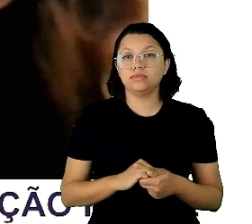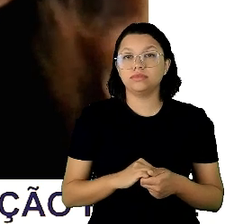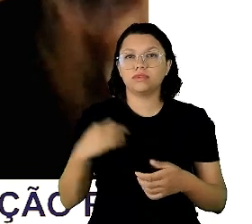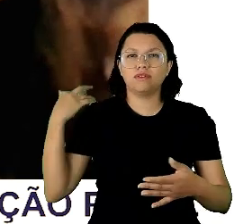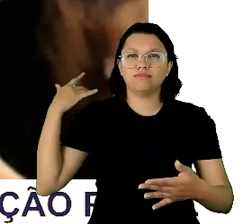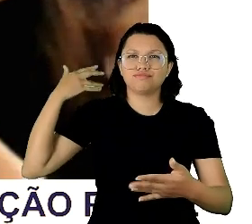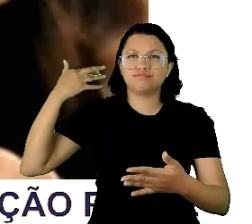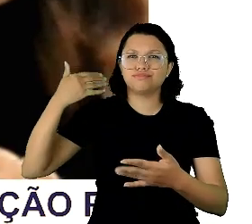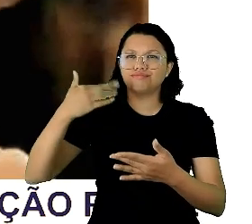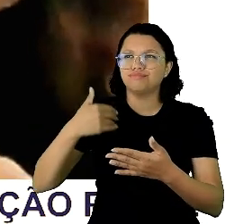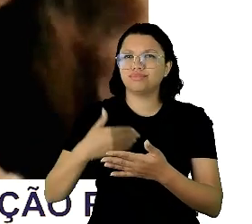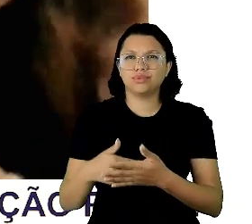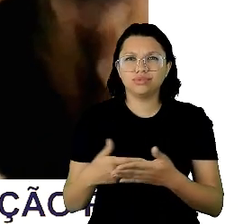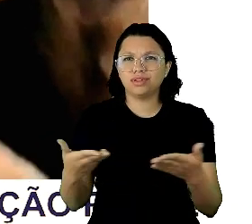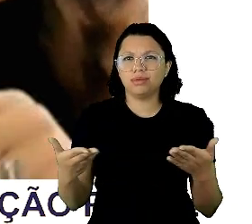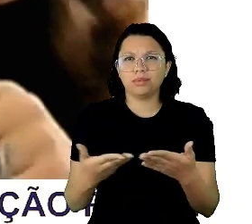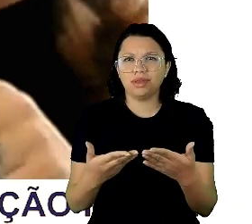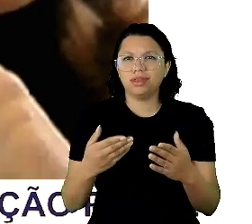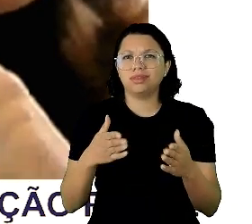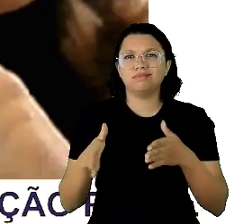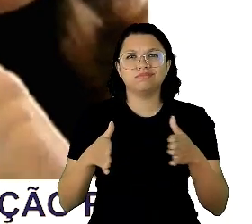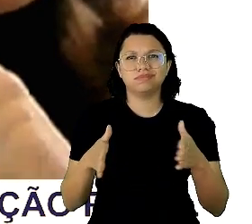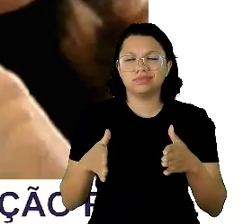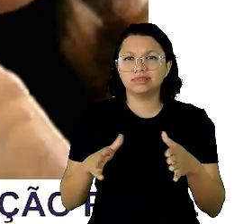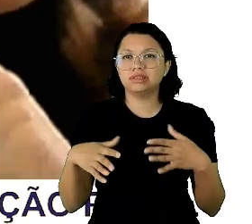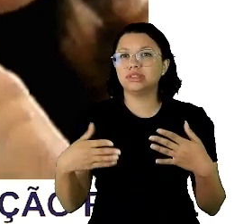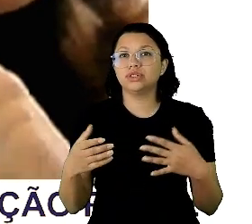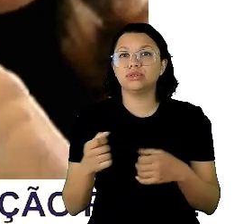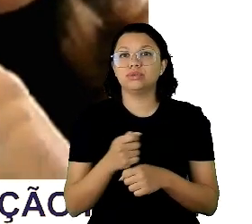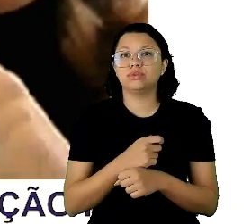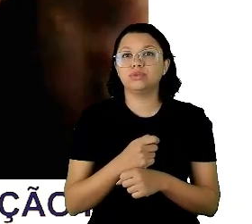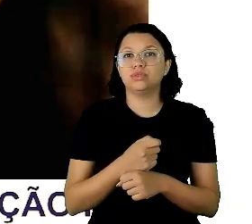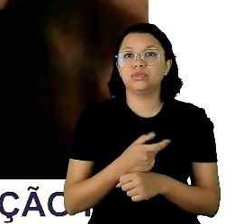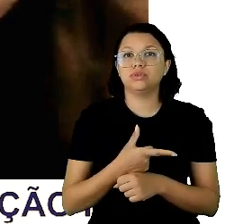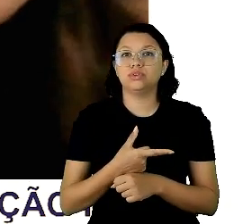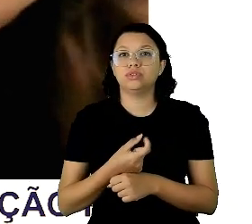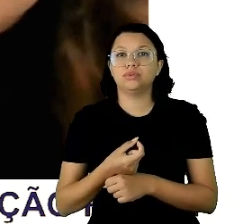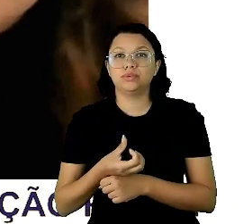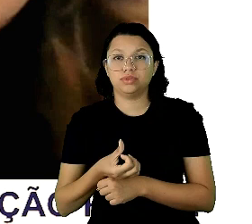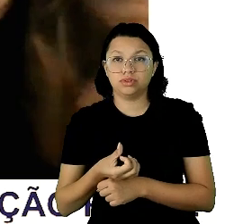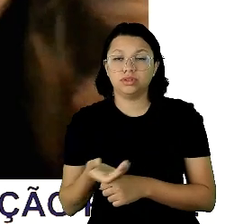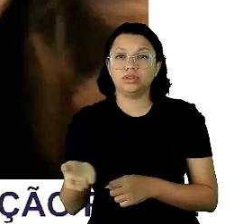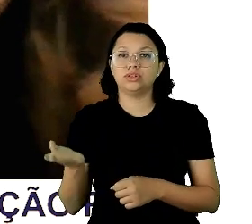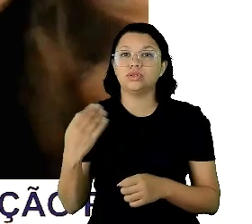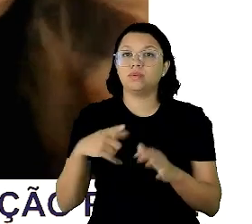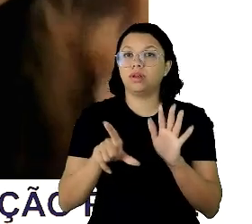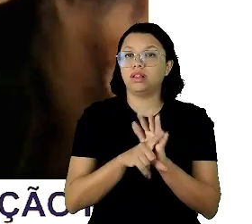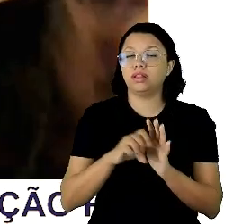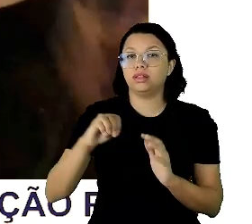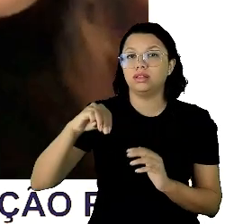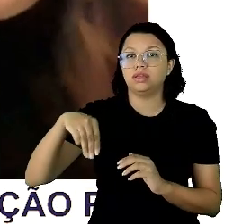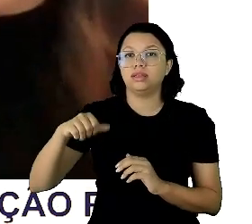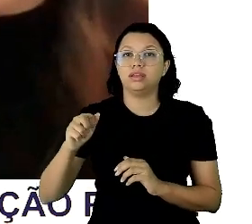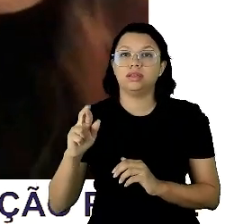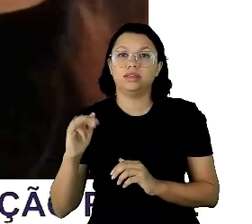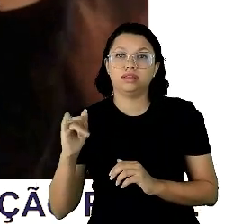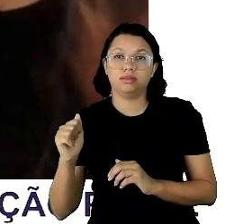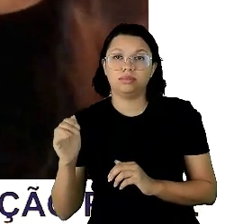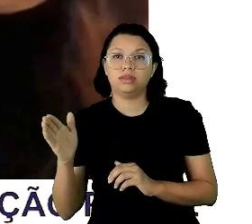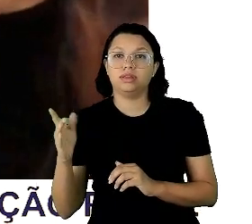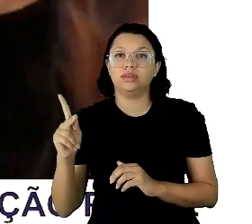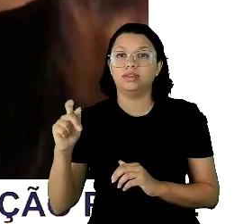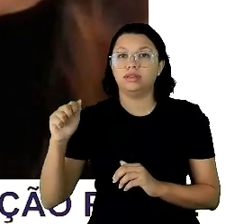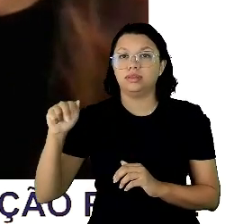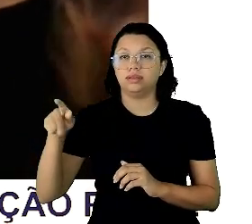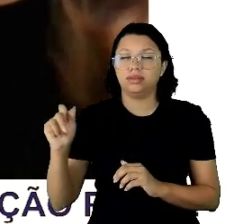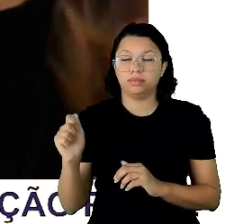tempo. Então, foi nesse século, em 2006, que veio a Lei Maria da Penha, em 2010 que veio aquela lei do assédio sexual, em relação,